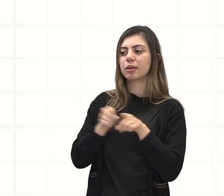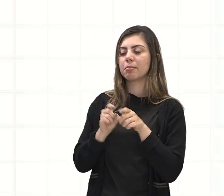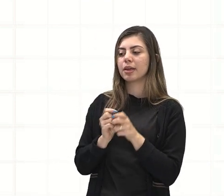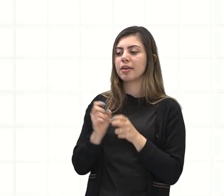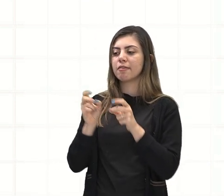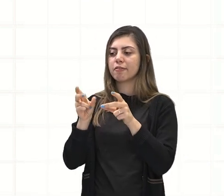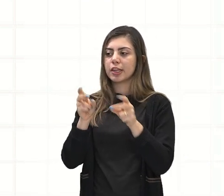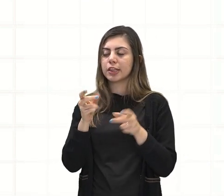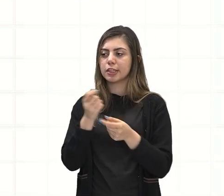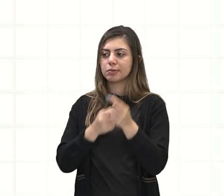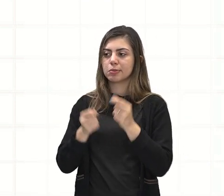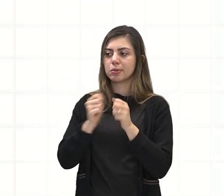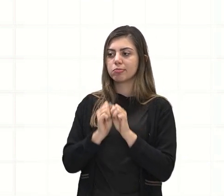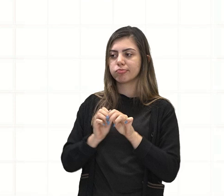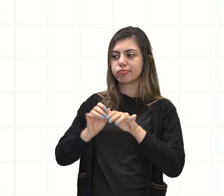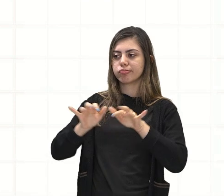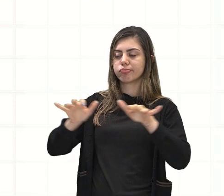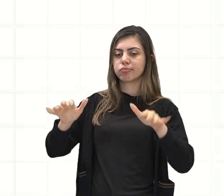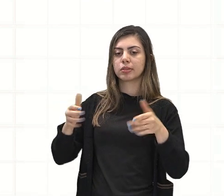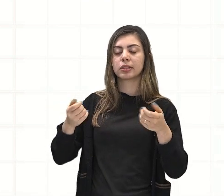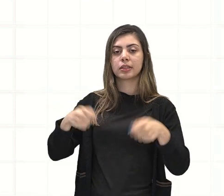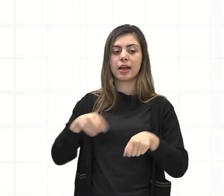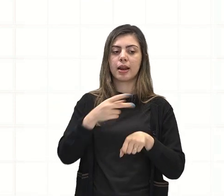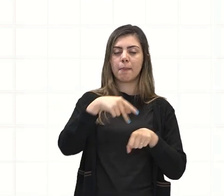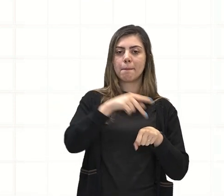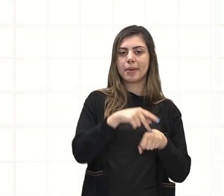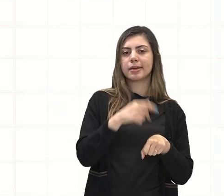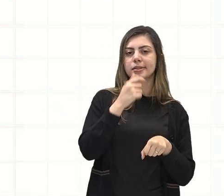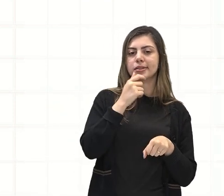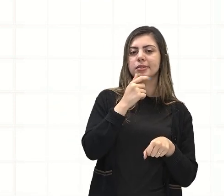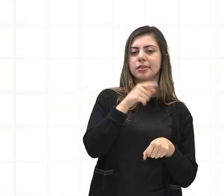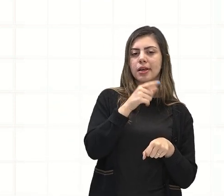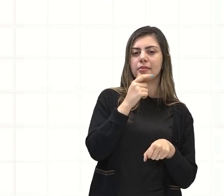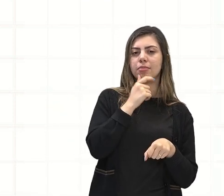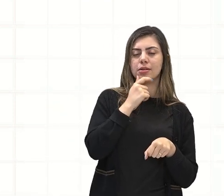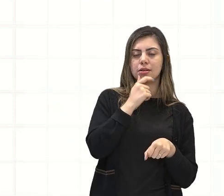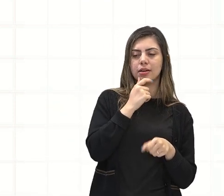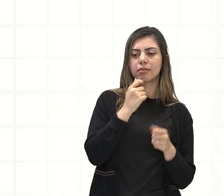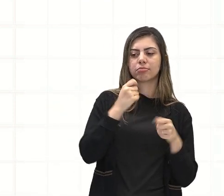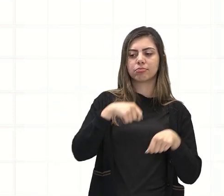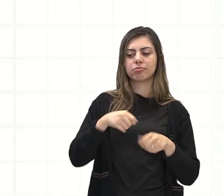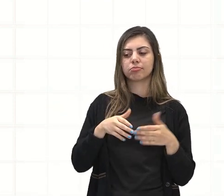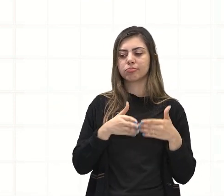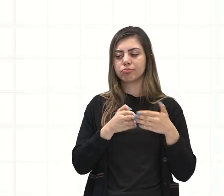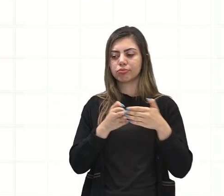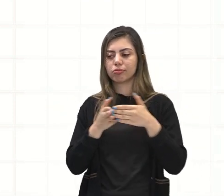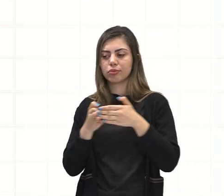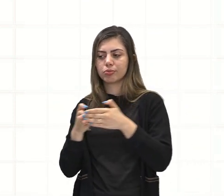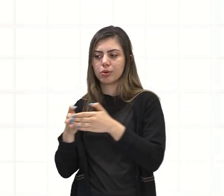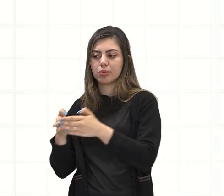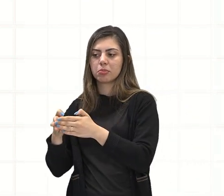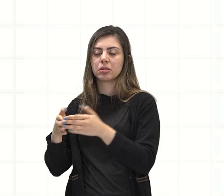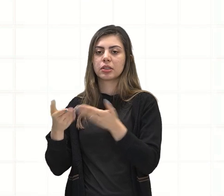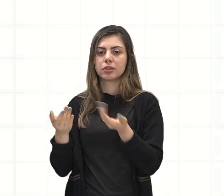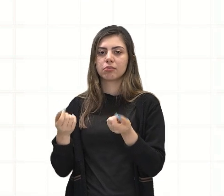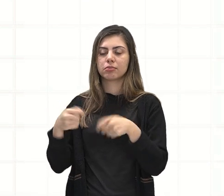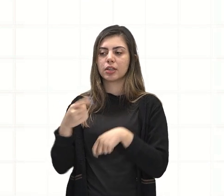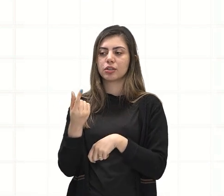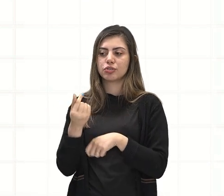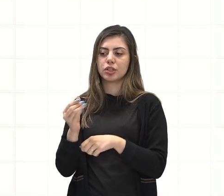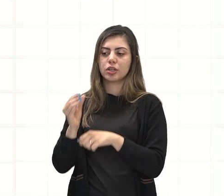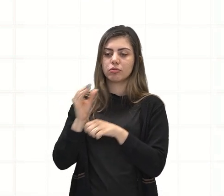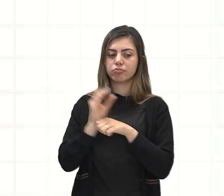comerciais, fortalecendo a Inglaterra como uma potência marítima e gerando capital para investimento